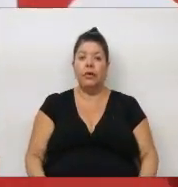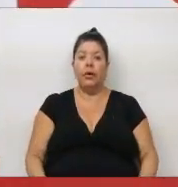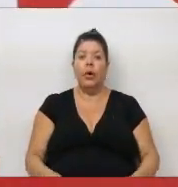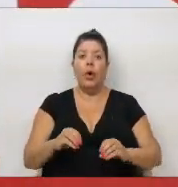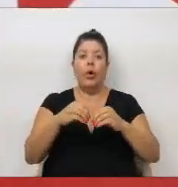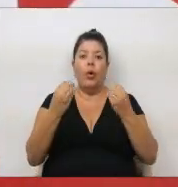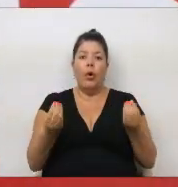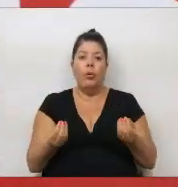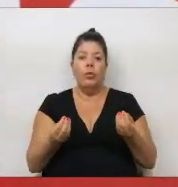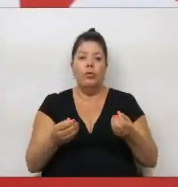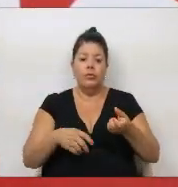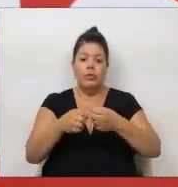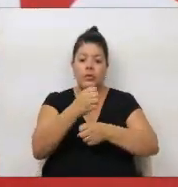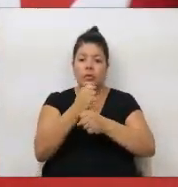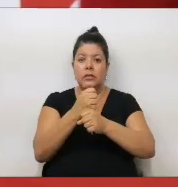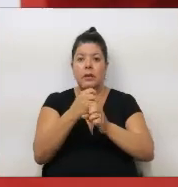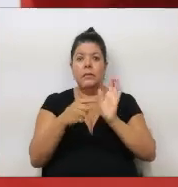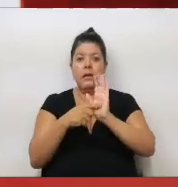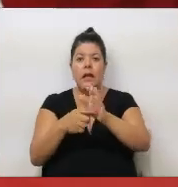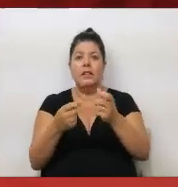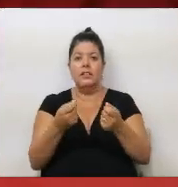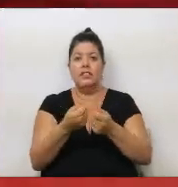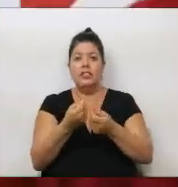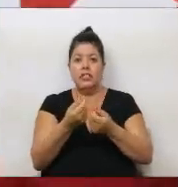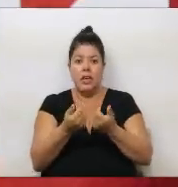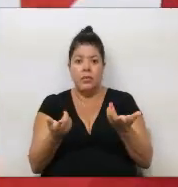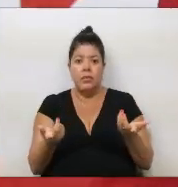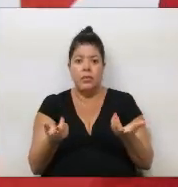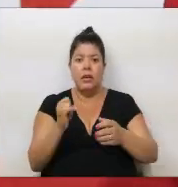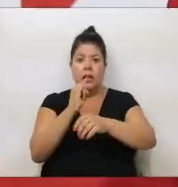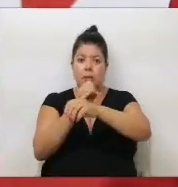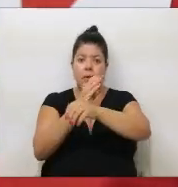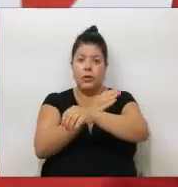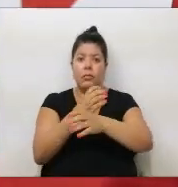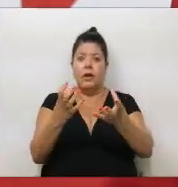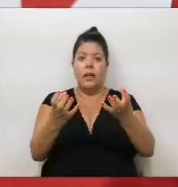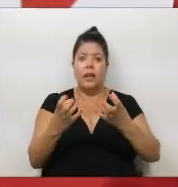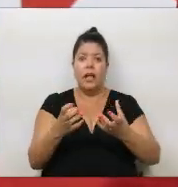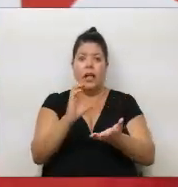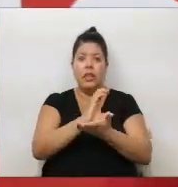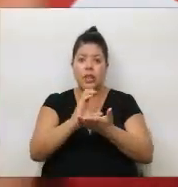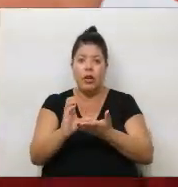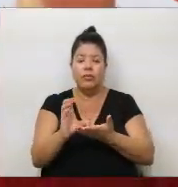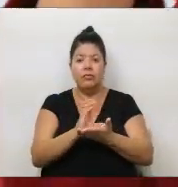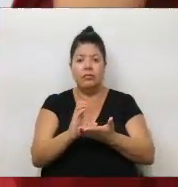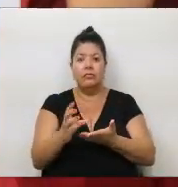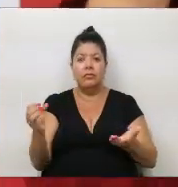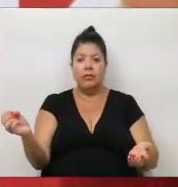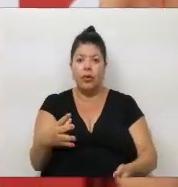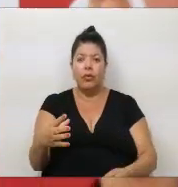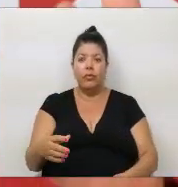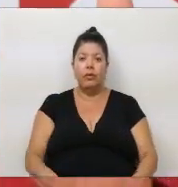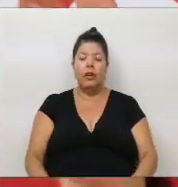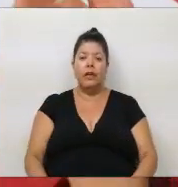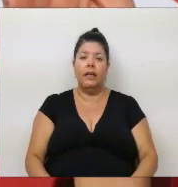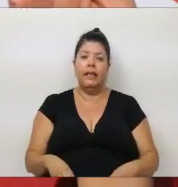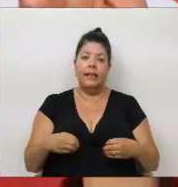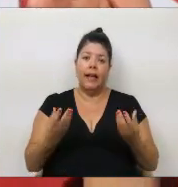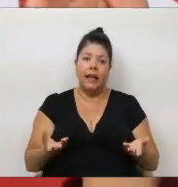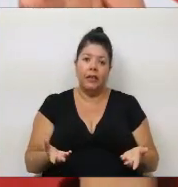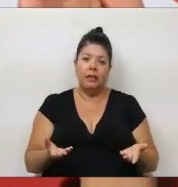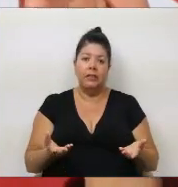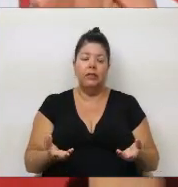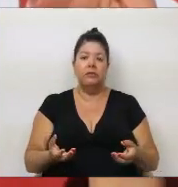destinado aos investimentos. Bom, Imbituba terá tanto para novos investimentos. E aí, conforme critérios já